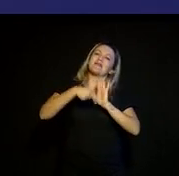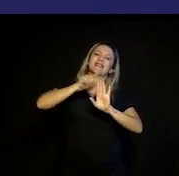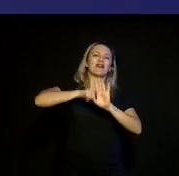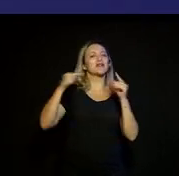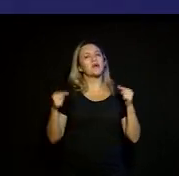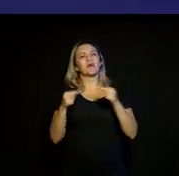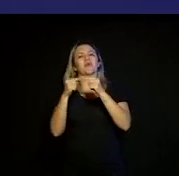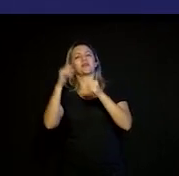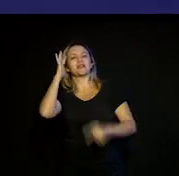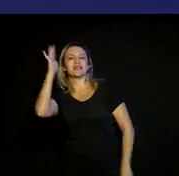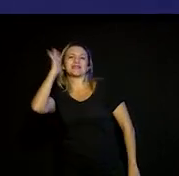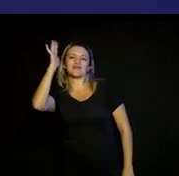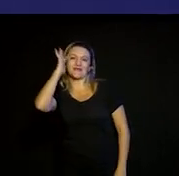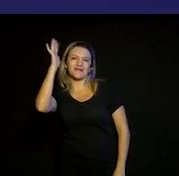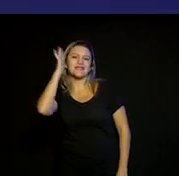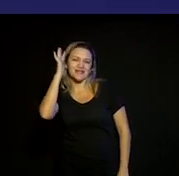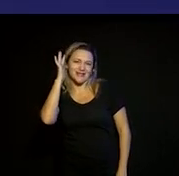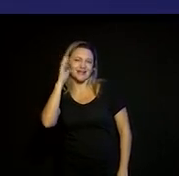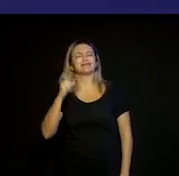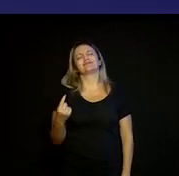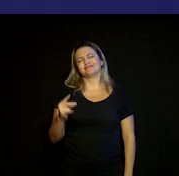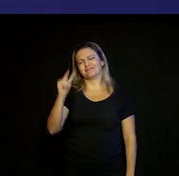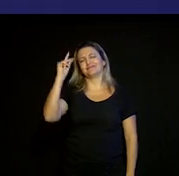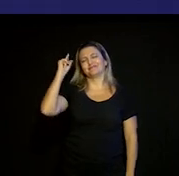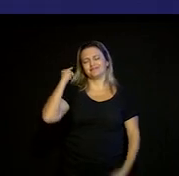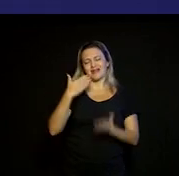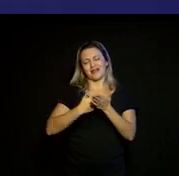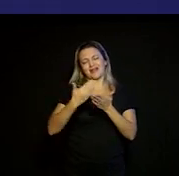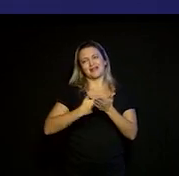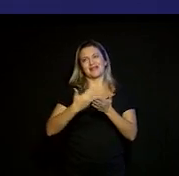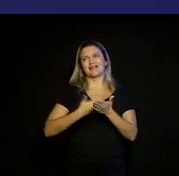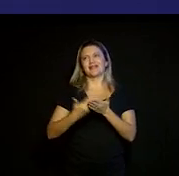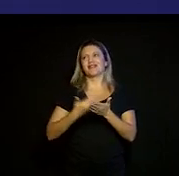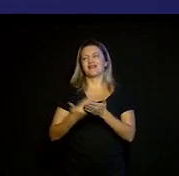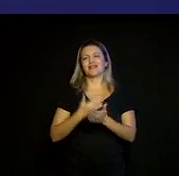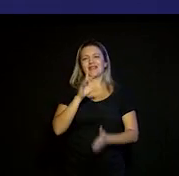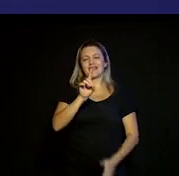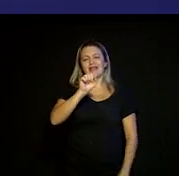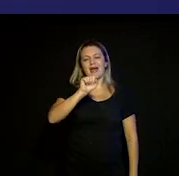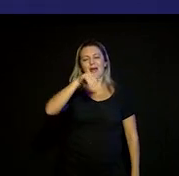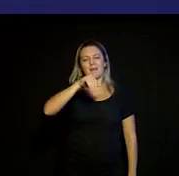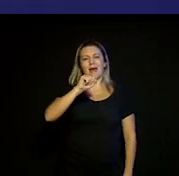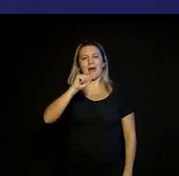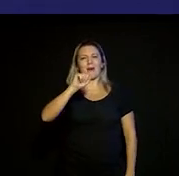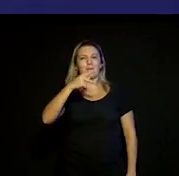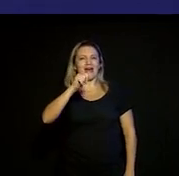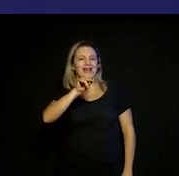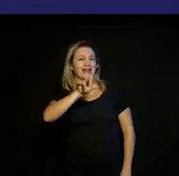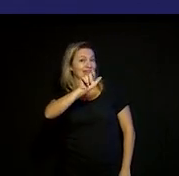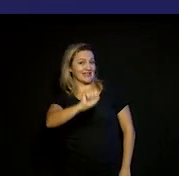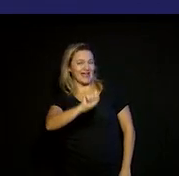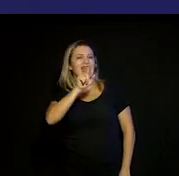definições que existe associada à filosofia. E é antiga. É de um livro chamado Dhammapada, que é a base da tradição